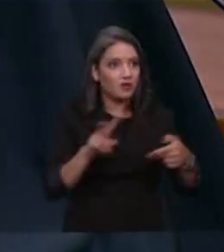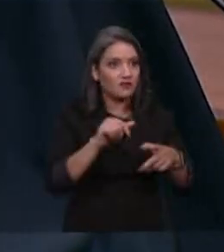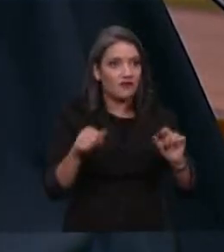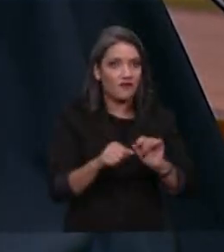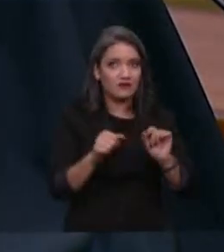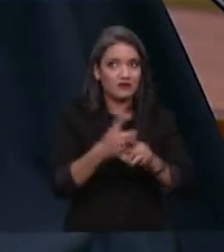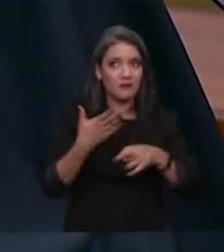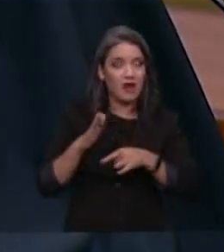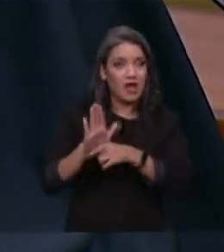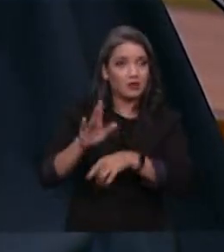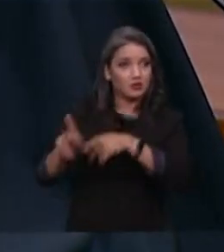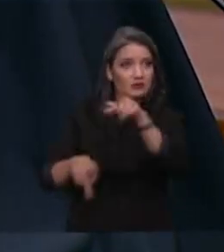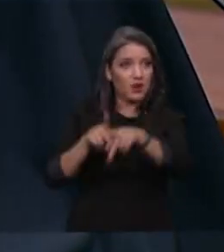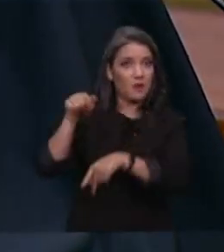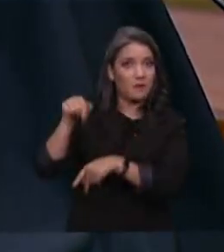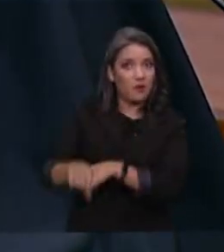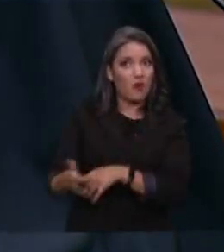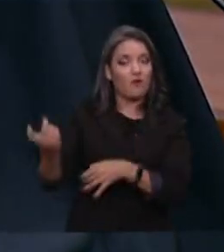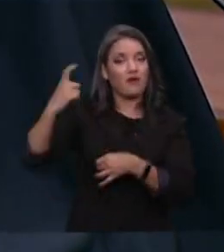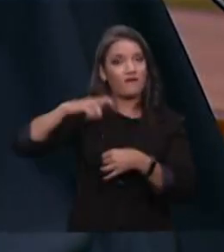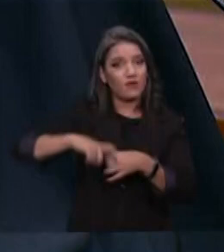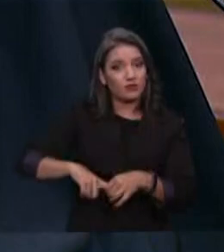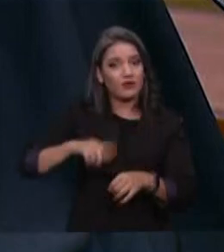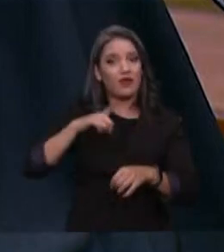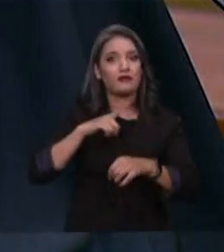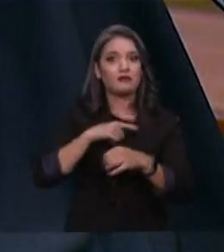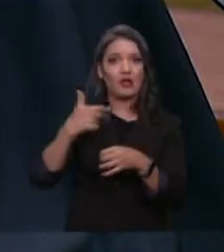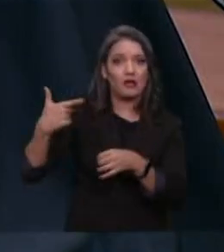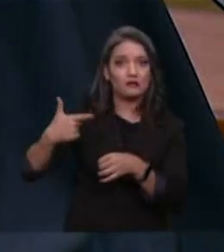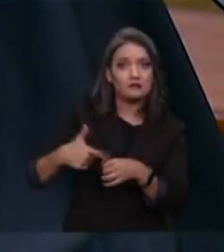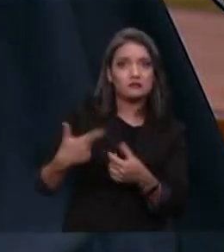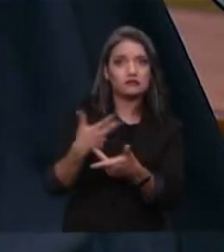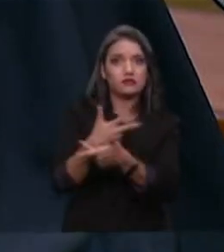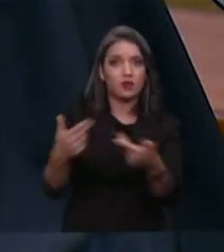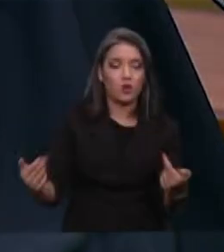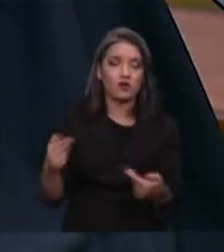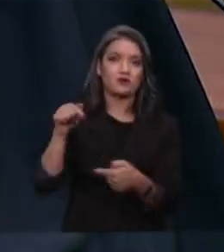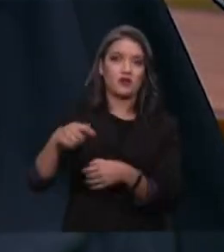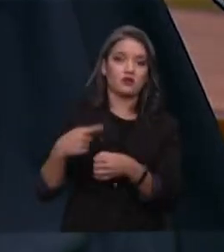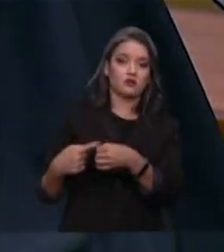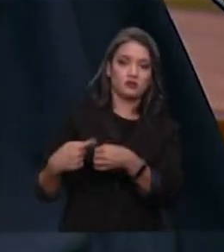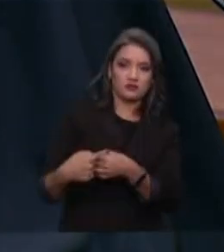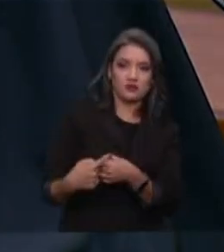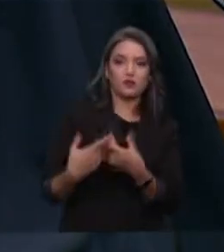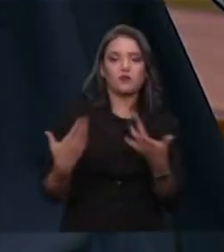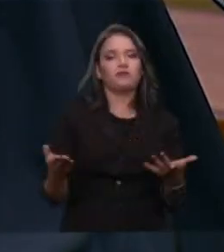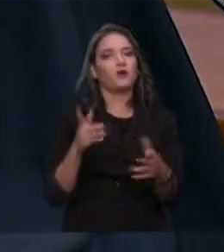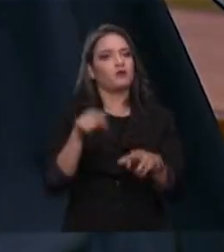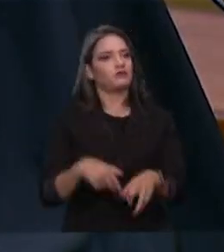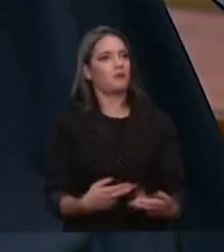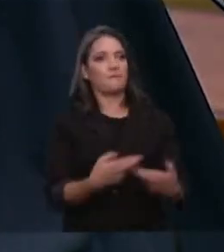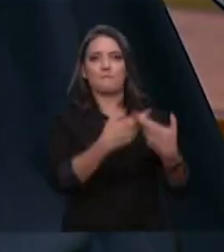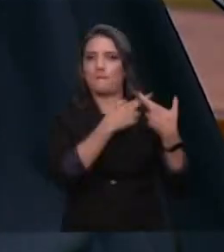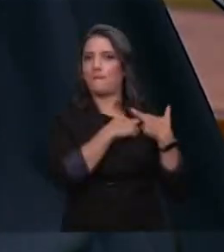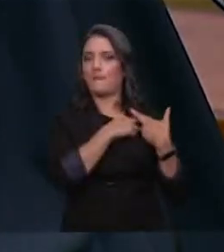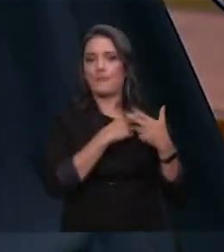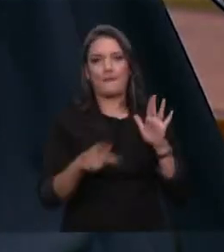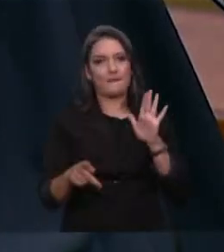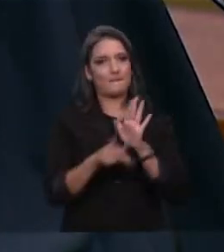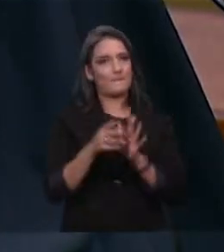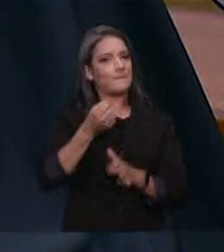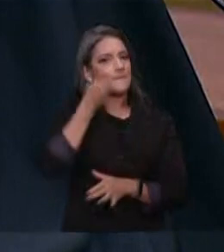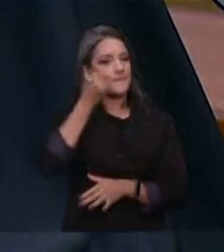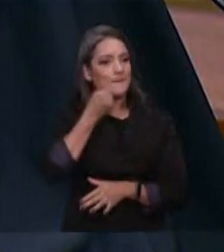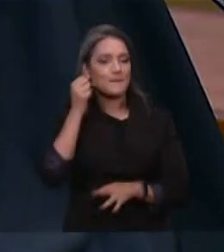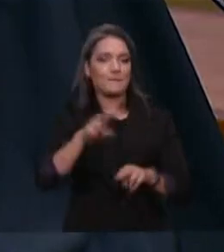para socorro e normalização do abastecimento aos municípios atingidos pela enchente. Cumpriu, assim, com seu dever público perante a população do